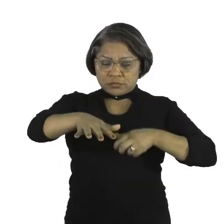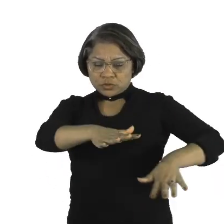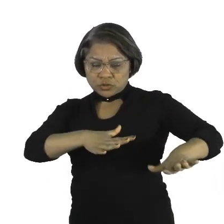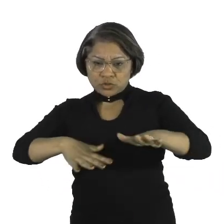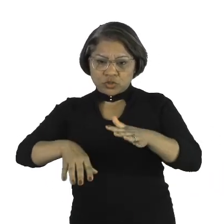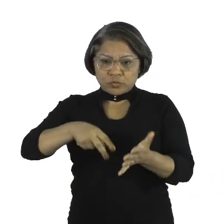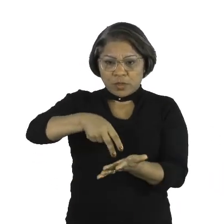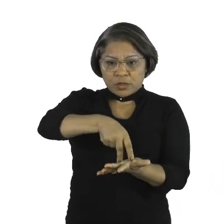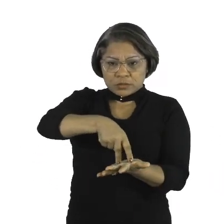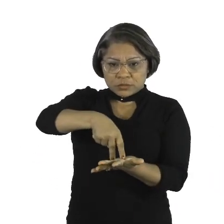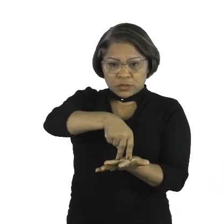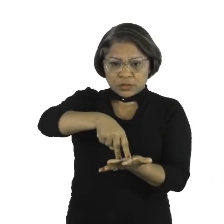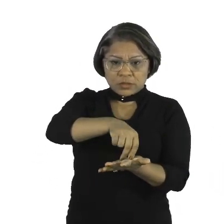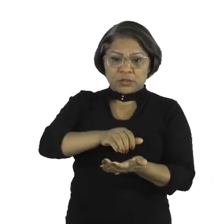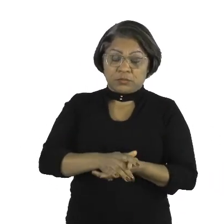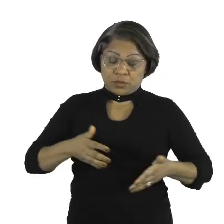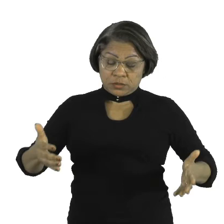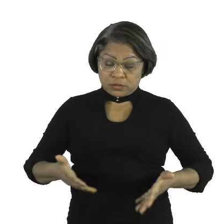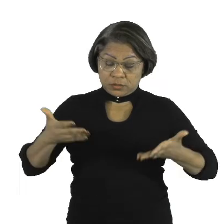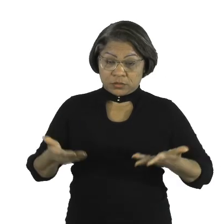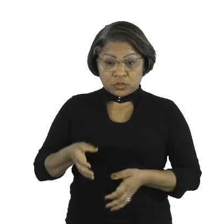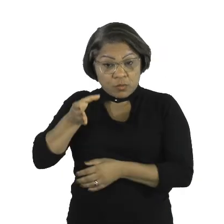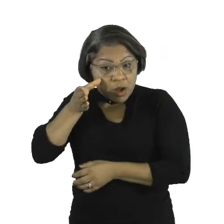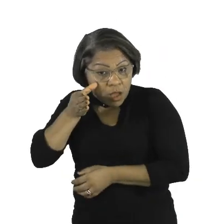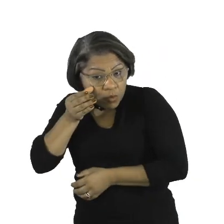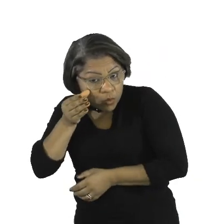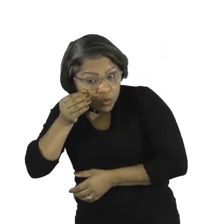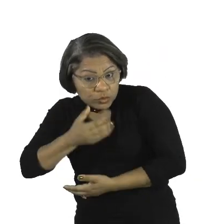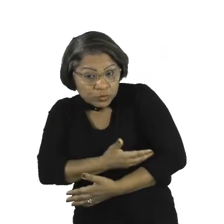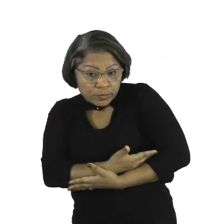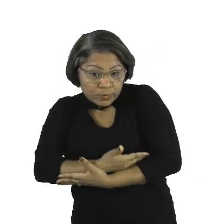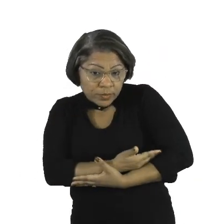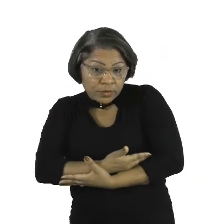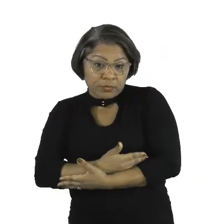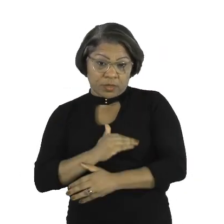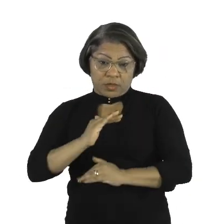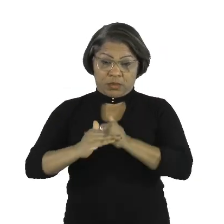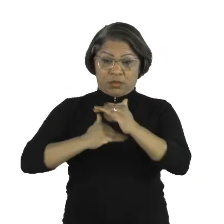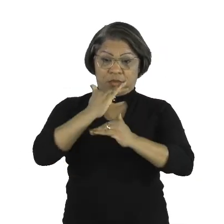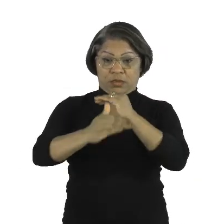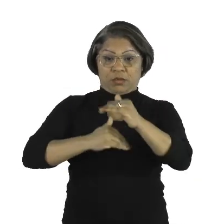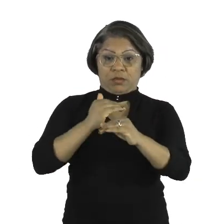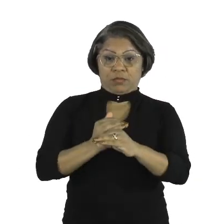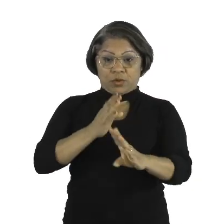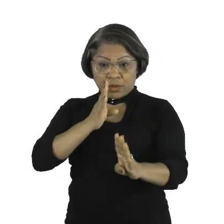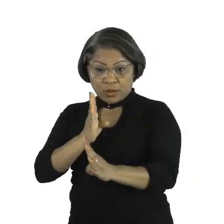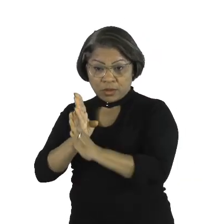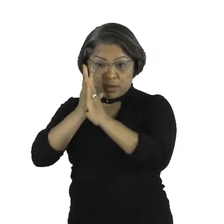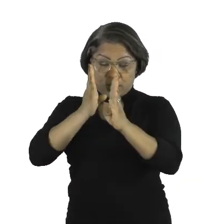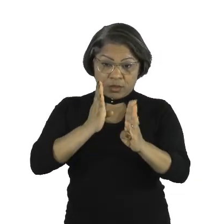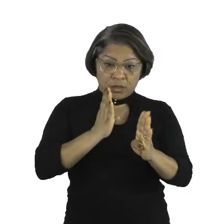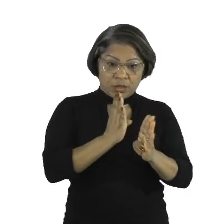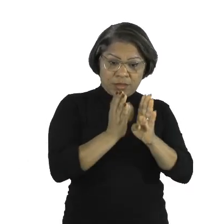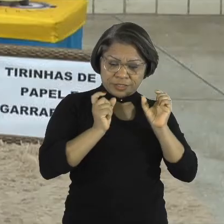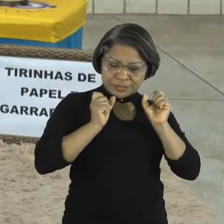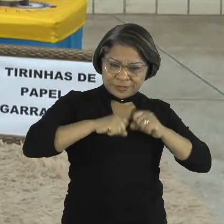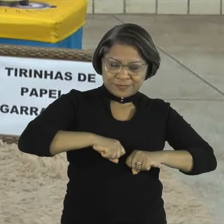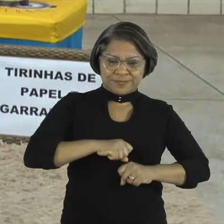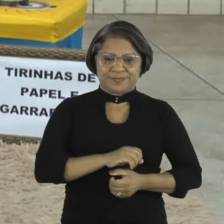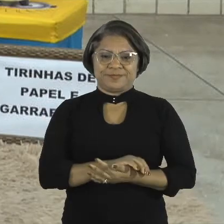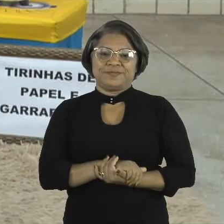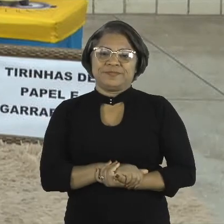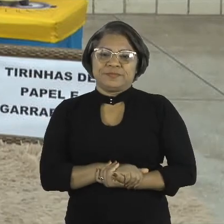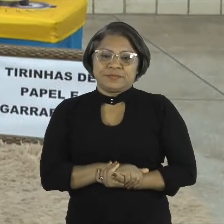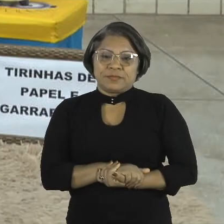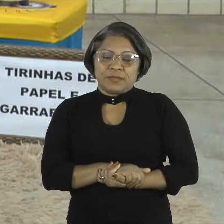estimular a curiosidade dos bebês e o processo de descoberta das suas potencialidades.